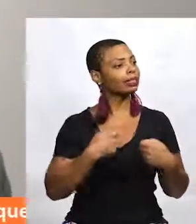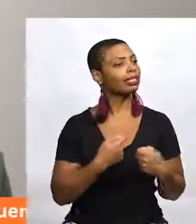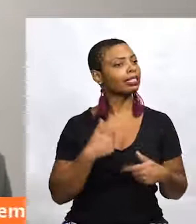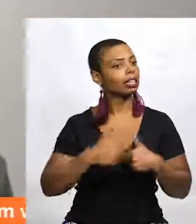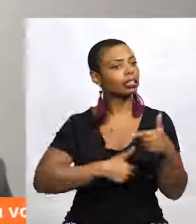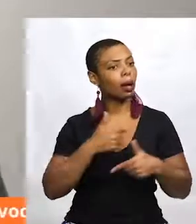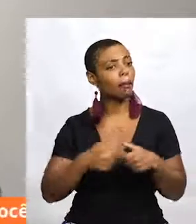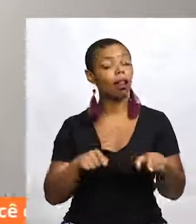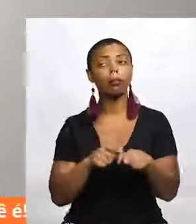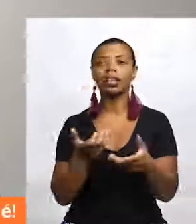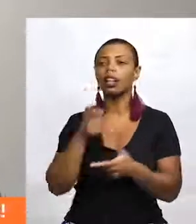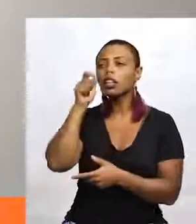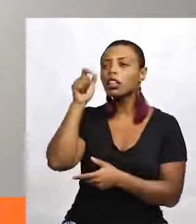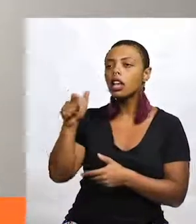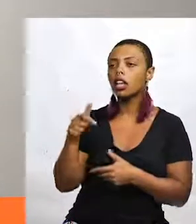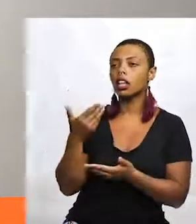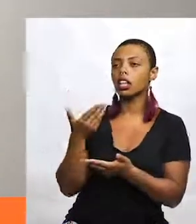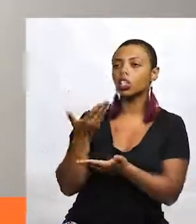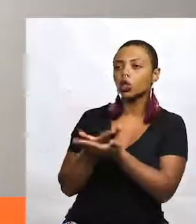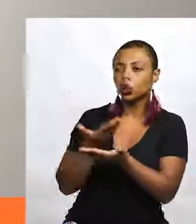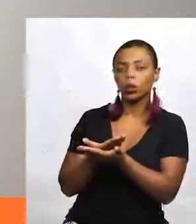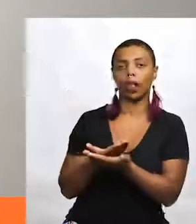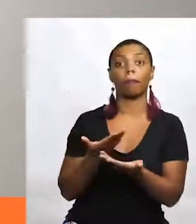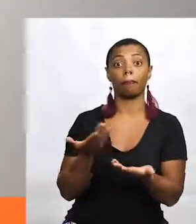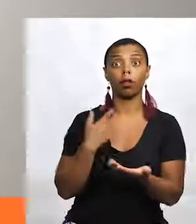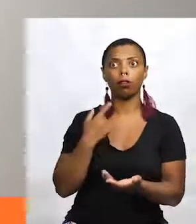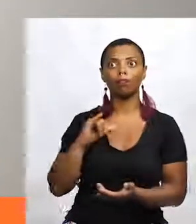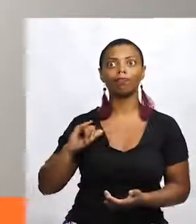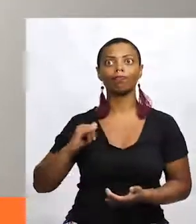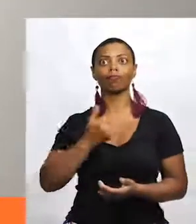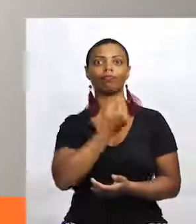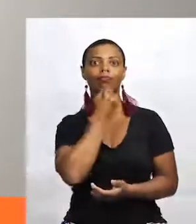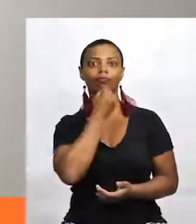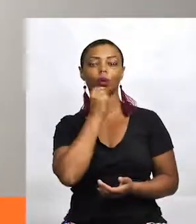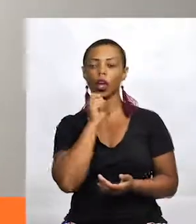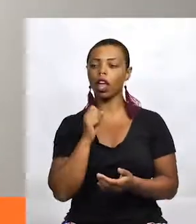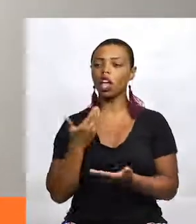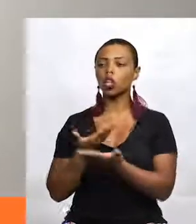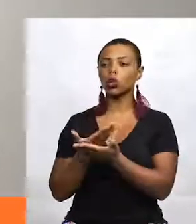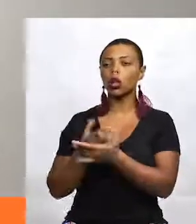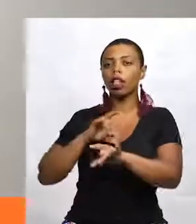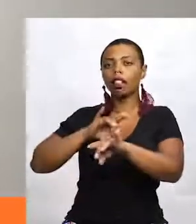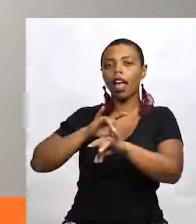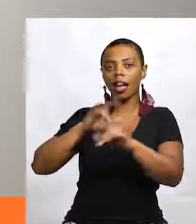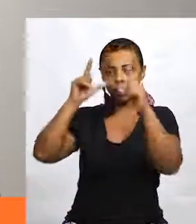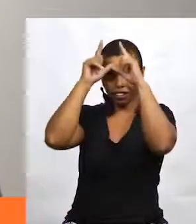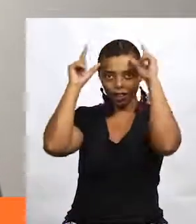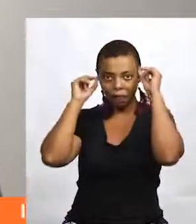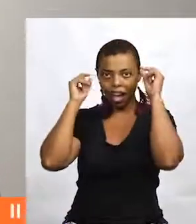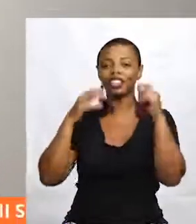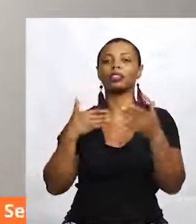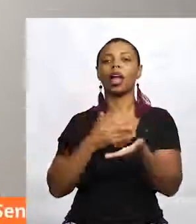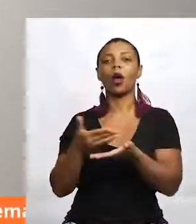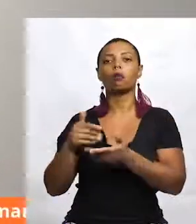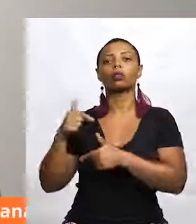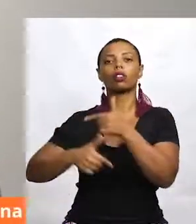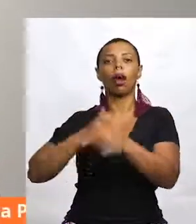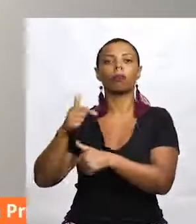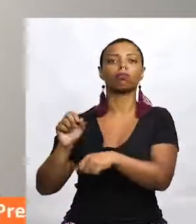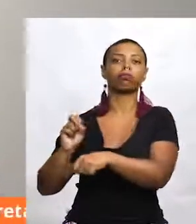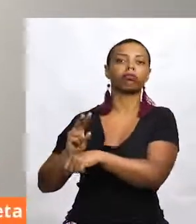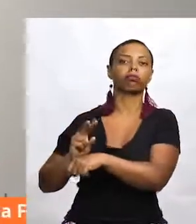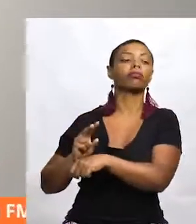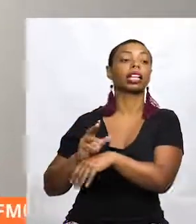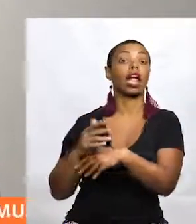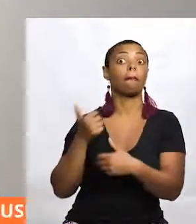interesse em poder estudar, então ela teve essa oportunidade, ela fez o técnico em enfermagem, e ela começou a trabalhar, e minha mãe, ela sempre